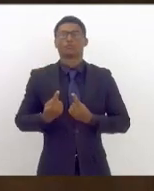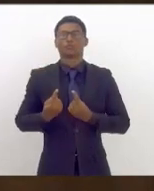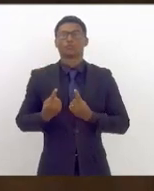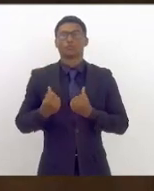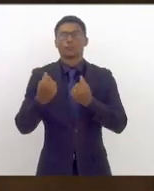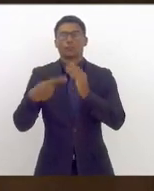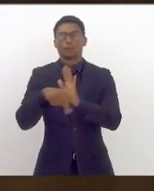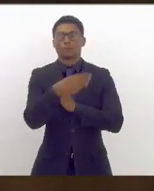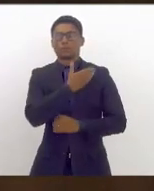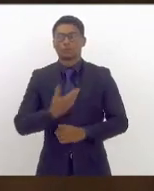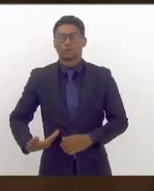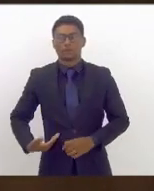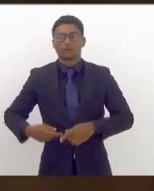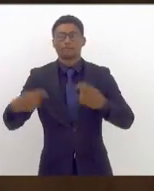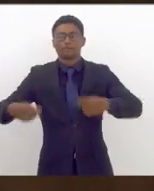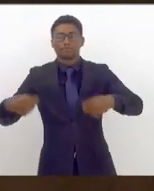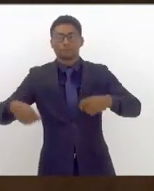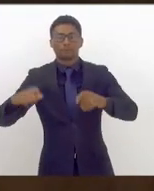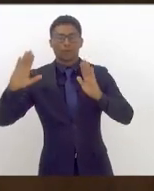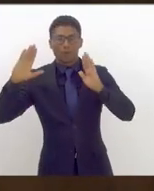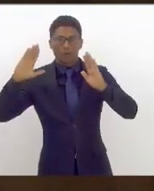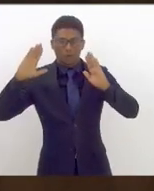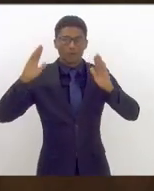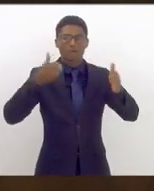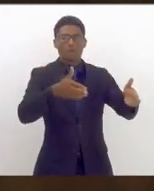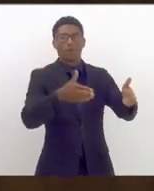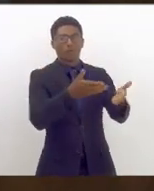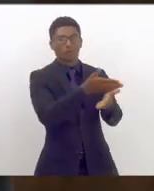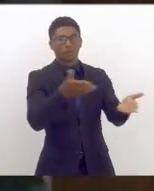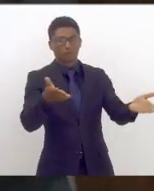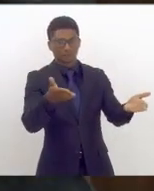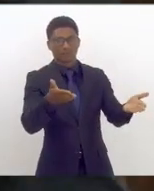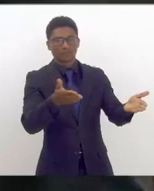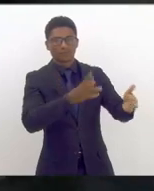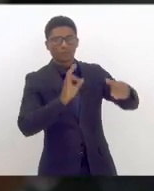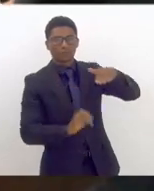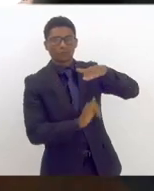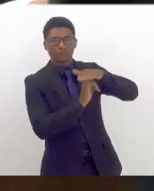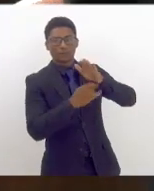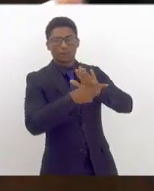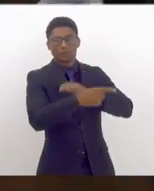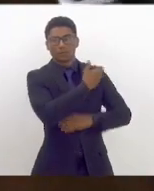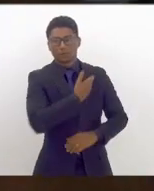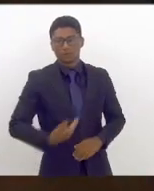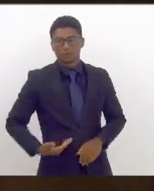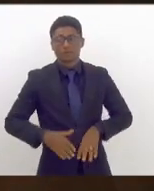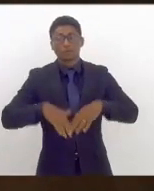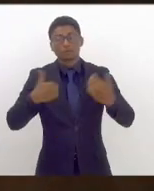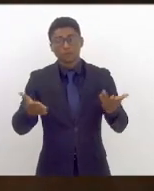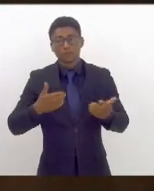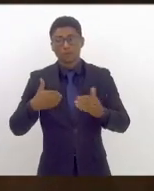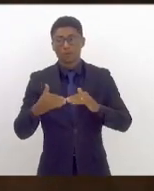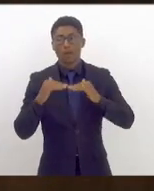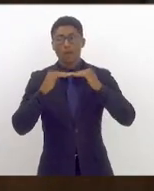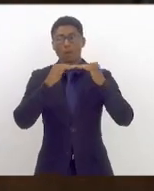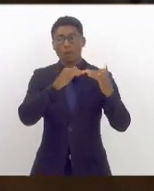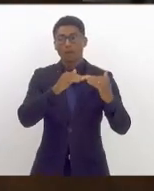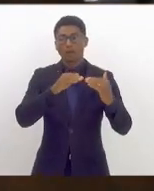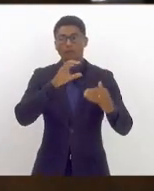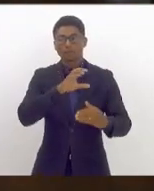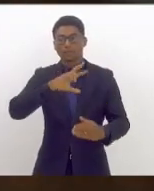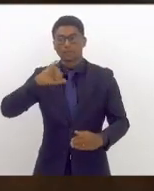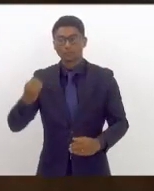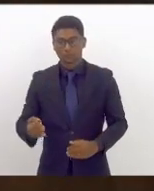é tem que ser voltado para as instituições públicas de ensino então eu vou acompanhar o parecer dessa CJ